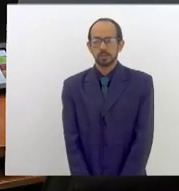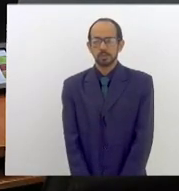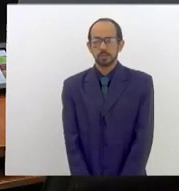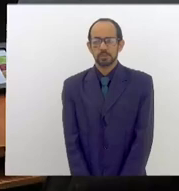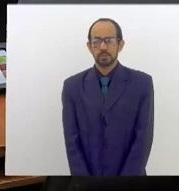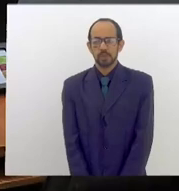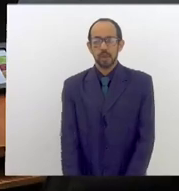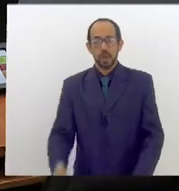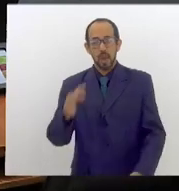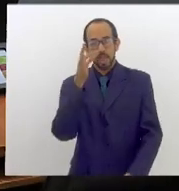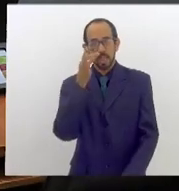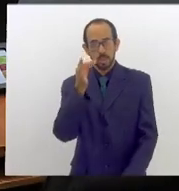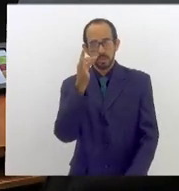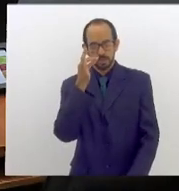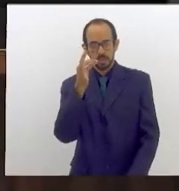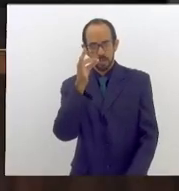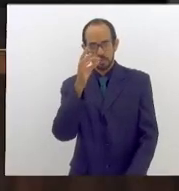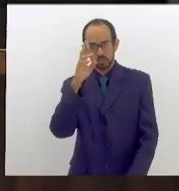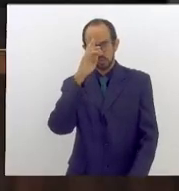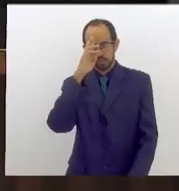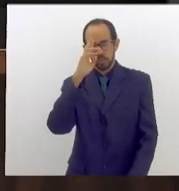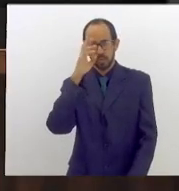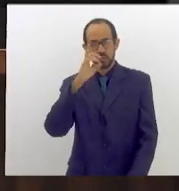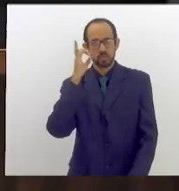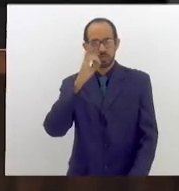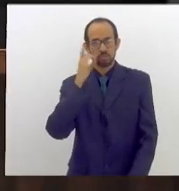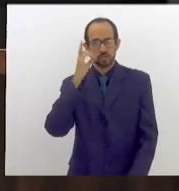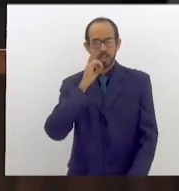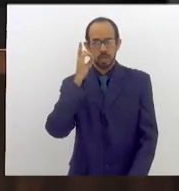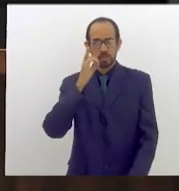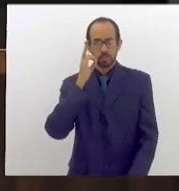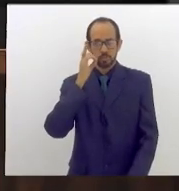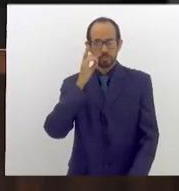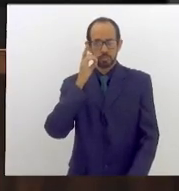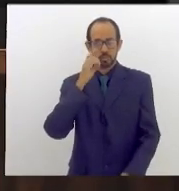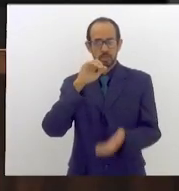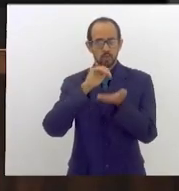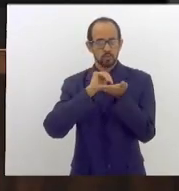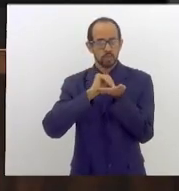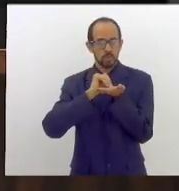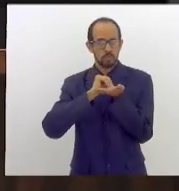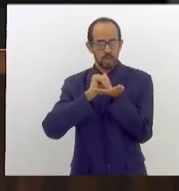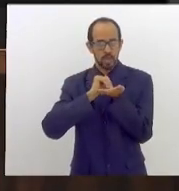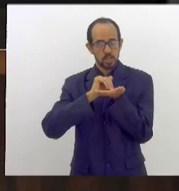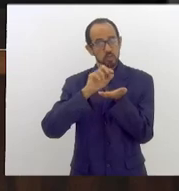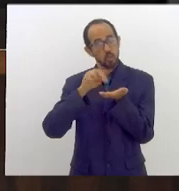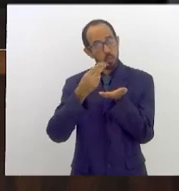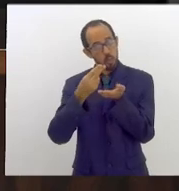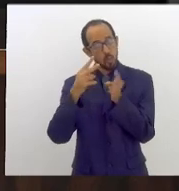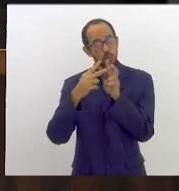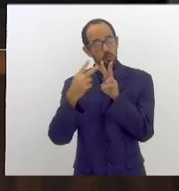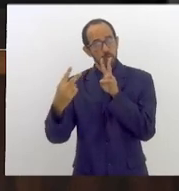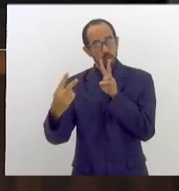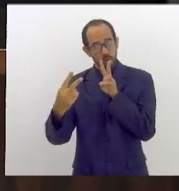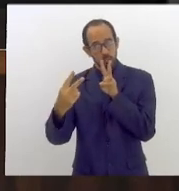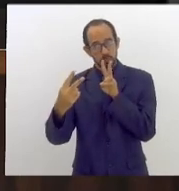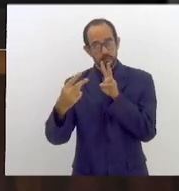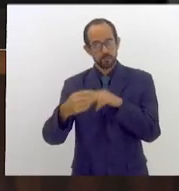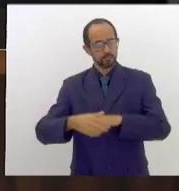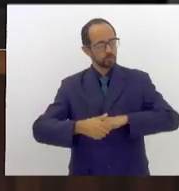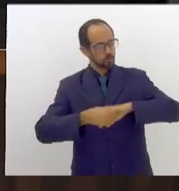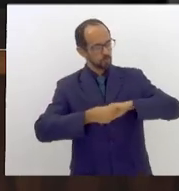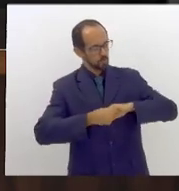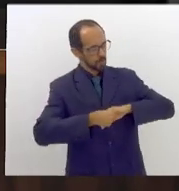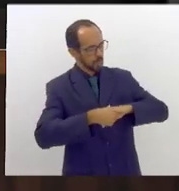Atenção senhores parlamentares que se encontram nos gabinetes o mesmo remotamente saudar o nosso